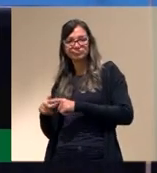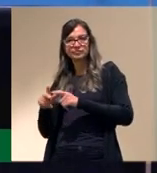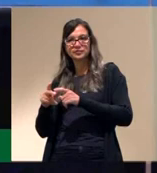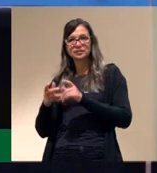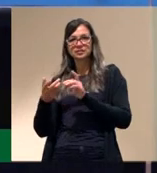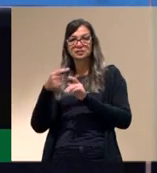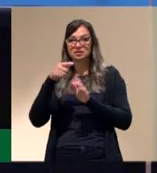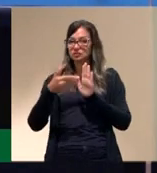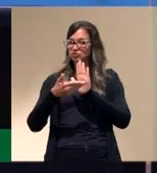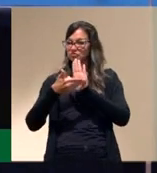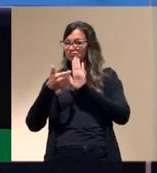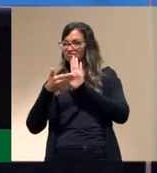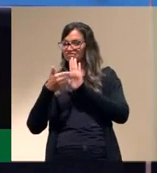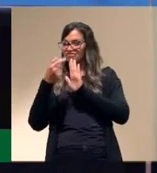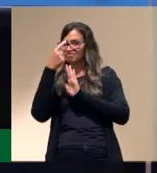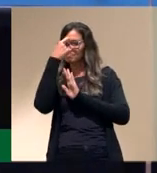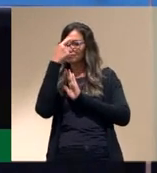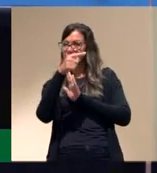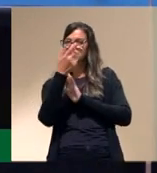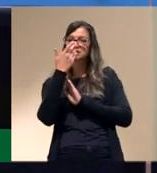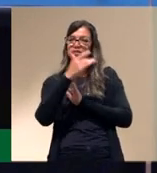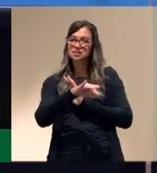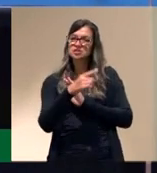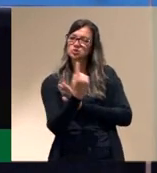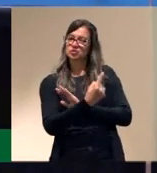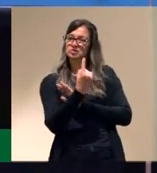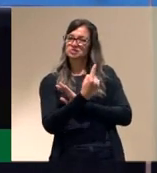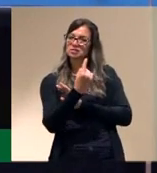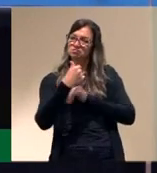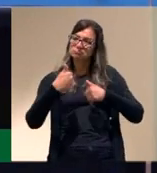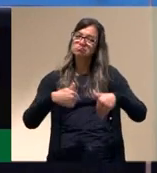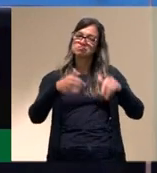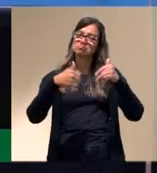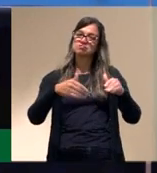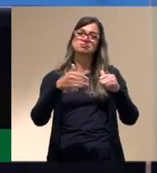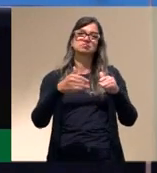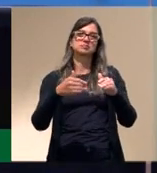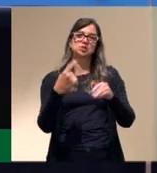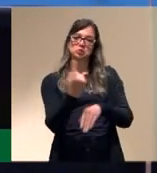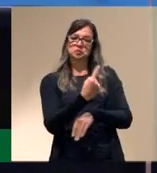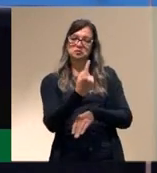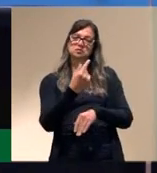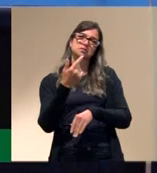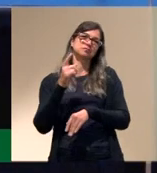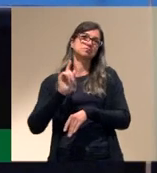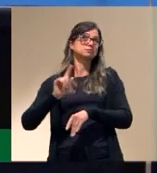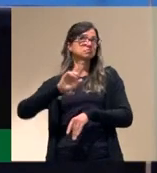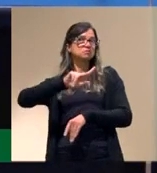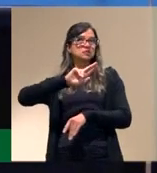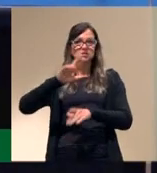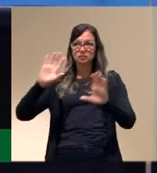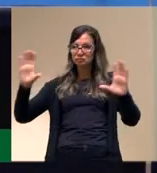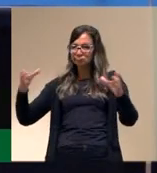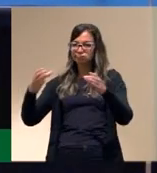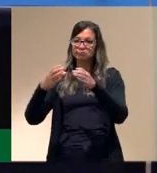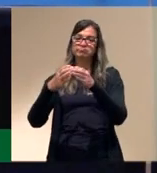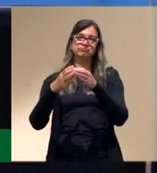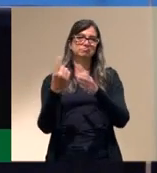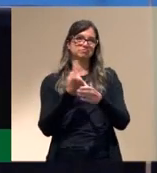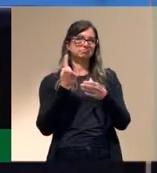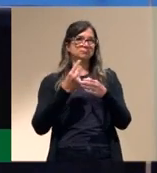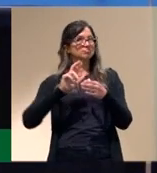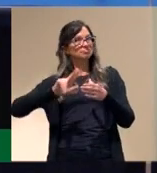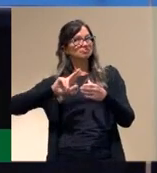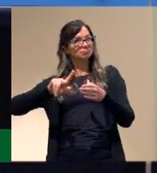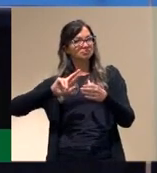da criança sozinha lá no centro, né, porque ela não é sozinha, no espaço coletivo ela não é sozinha lá no centro. Ela